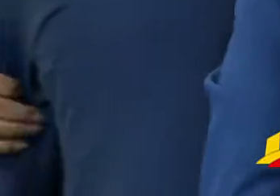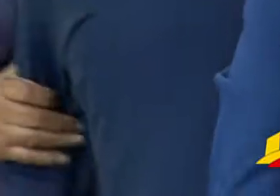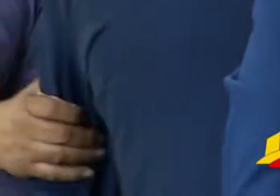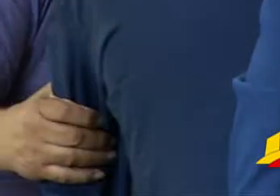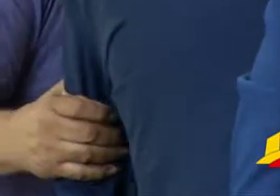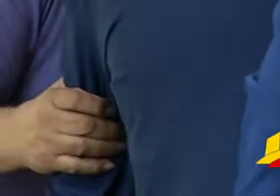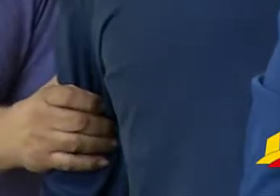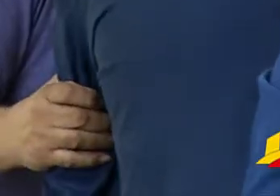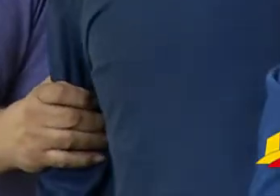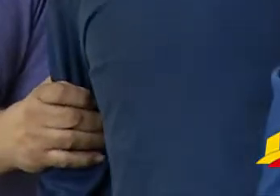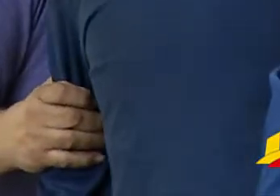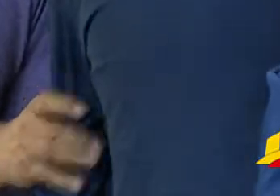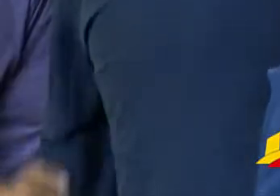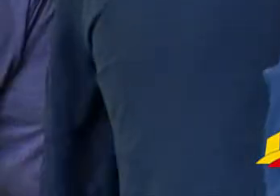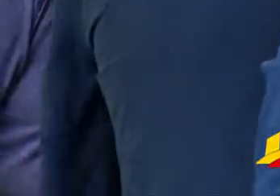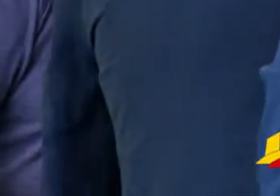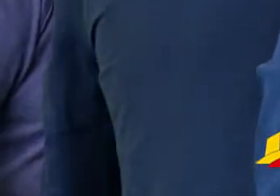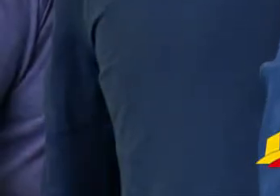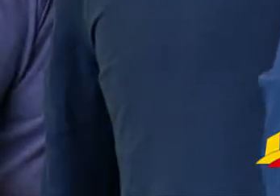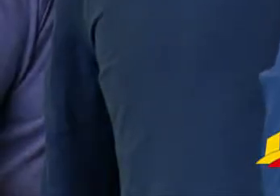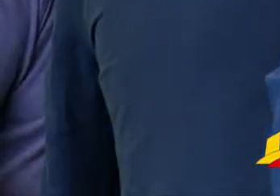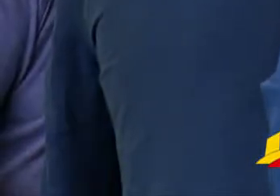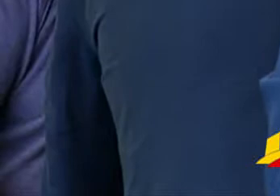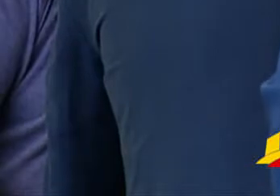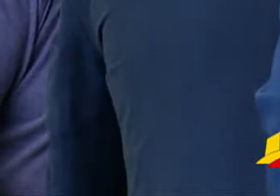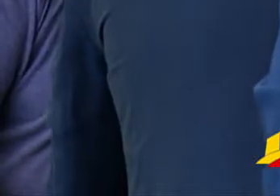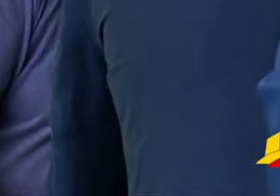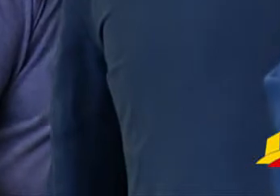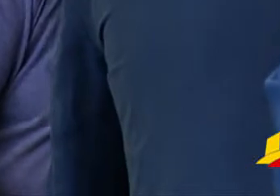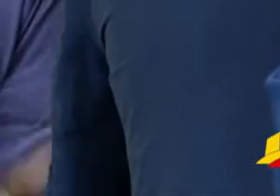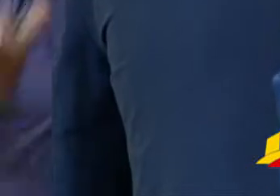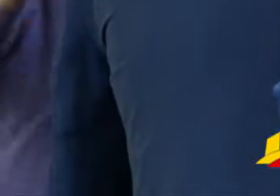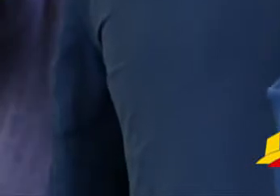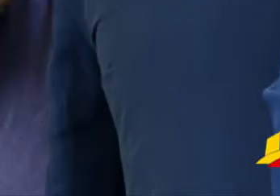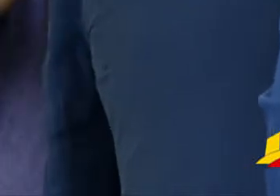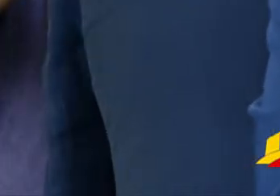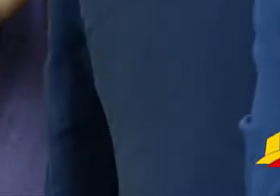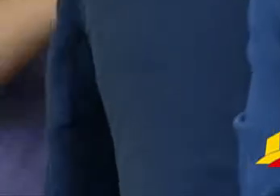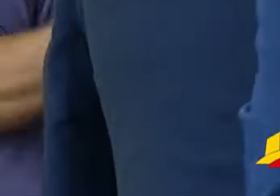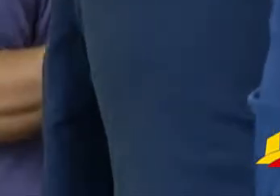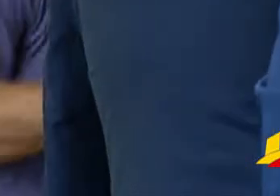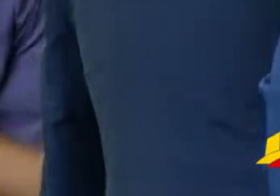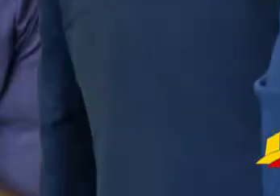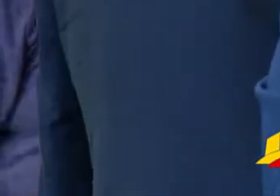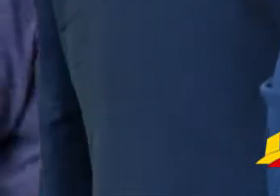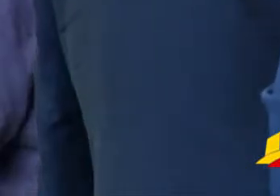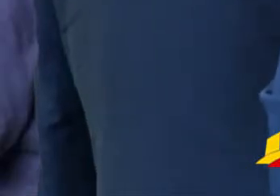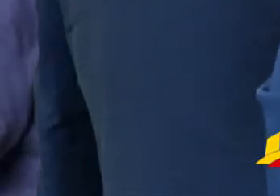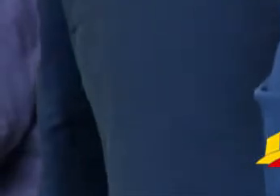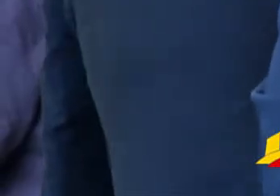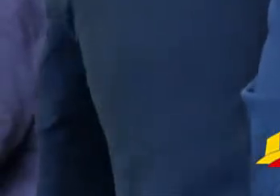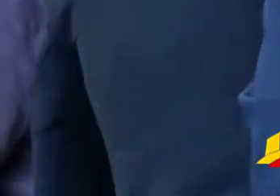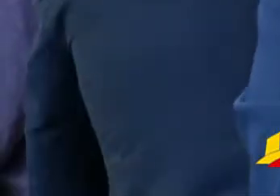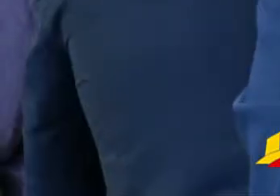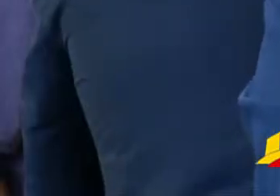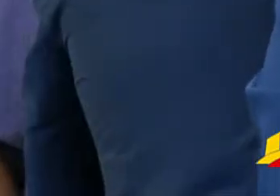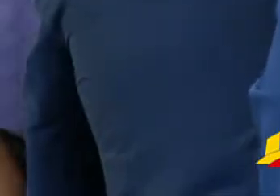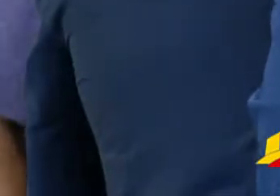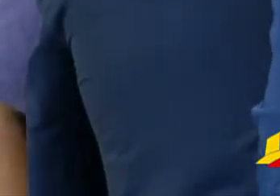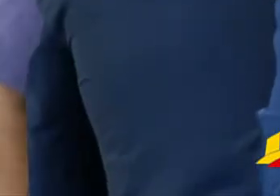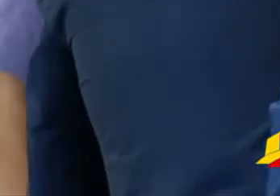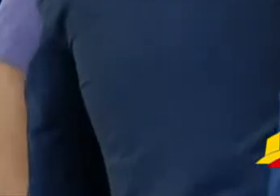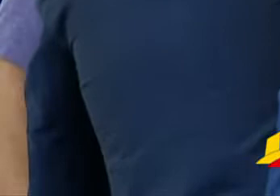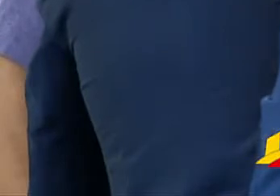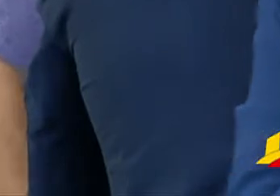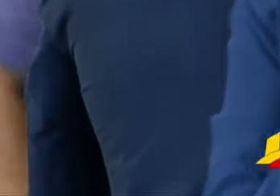a gente debate de mais um projeto para ver se ele se adequa o que está escrito na nossa Constituição ou não é isso que você debate não se eu gostei